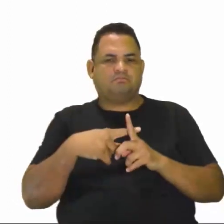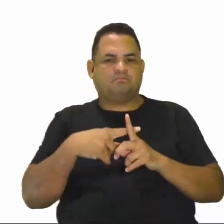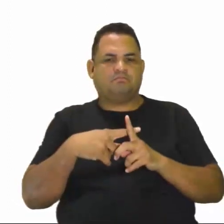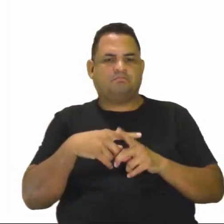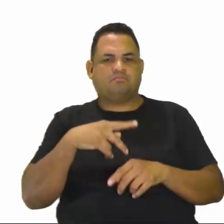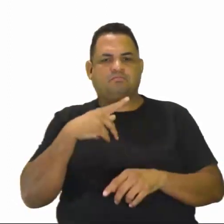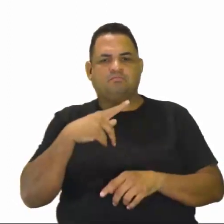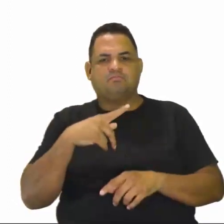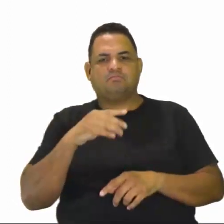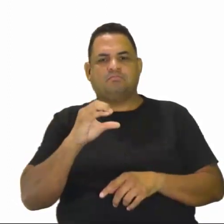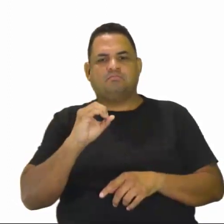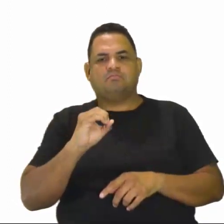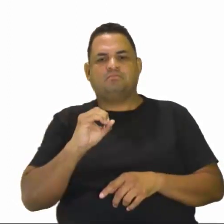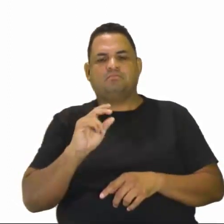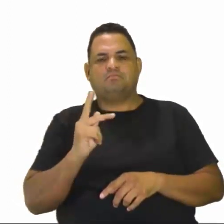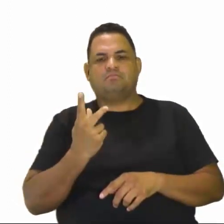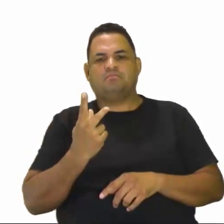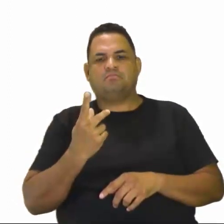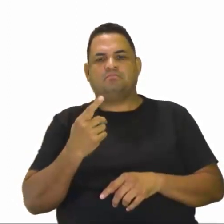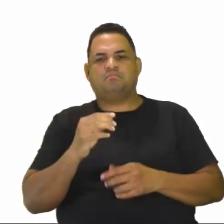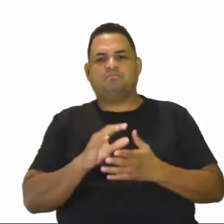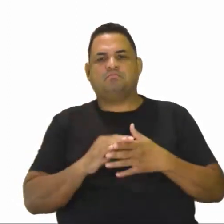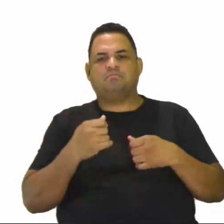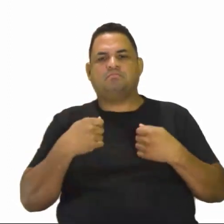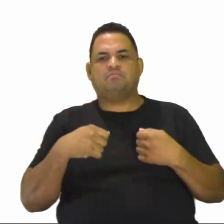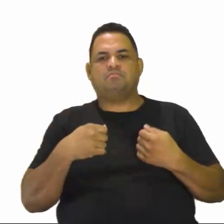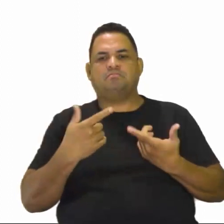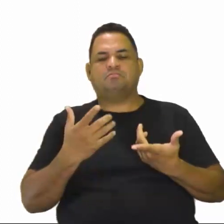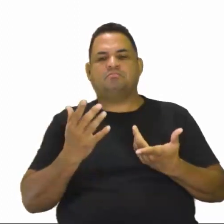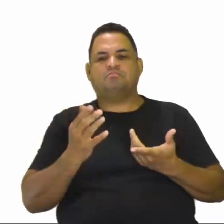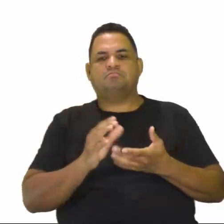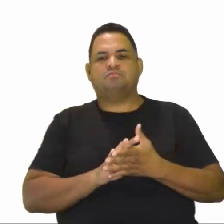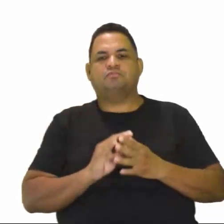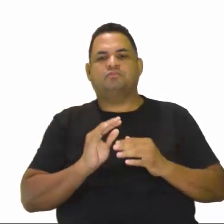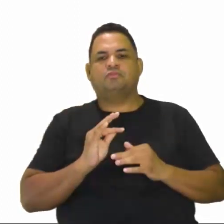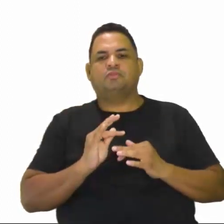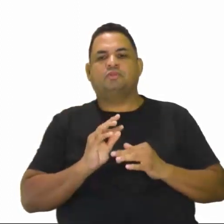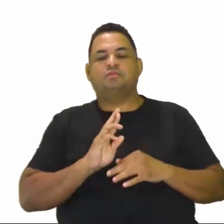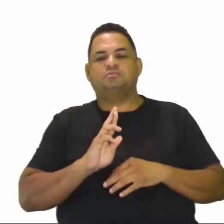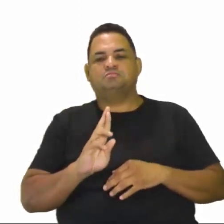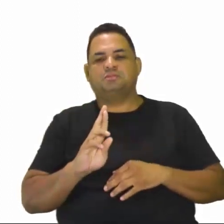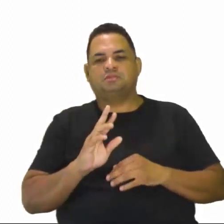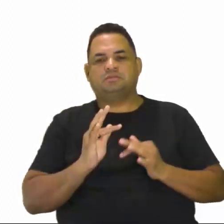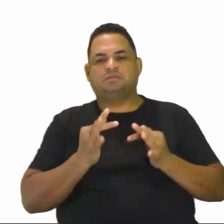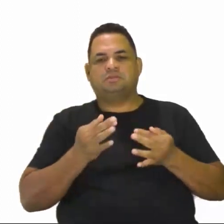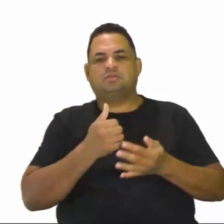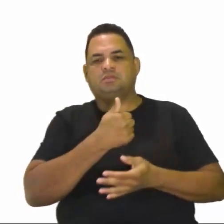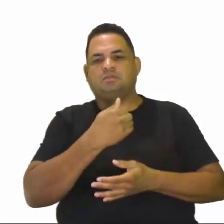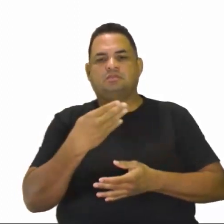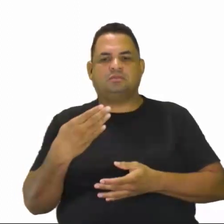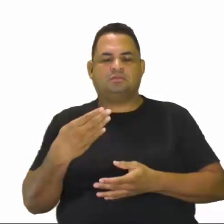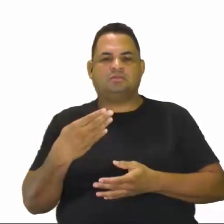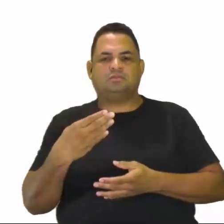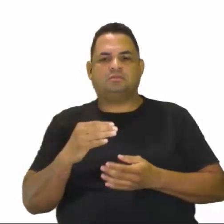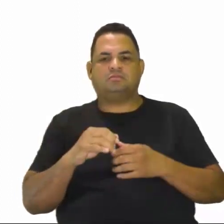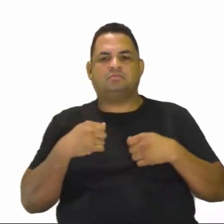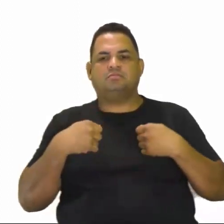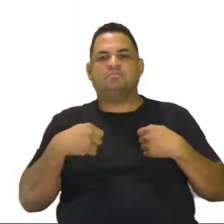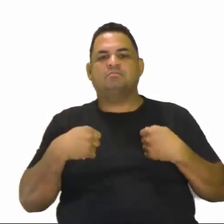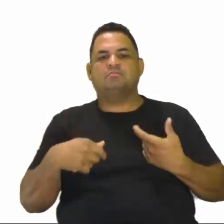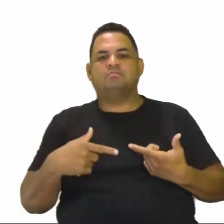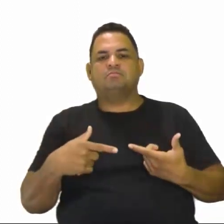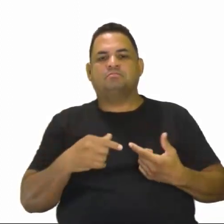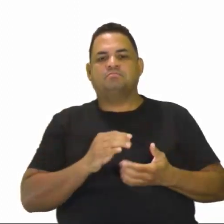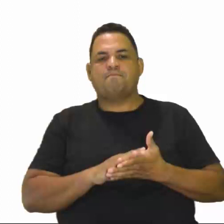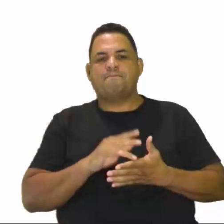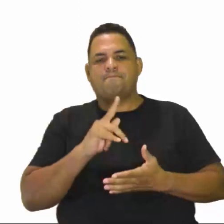mais o pOH tem que dar 14, não foi isso que a gente viu na aula? Se eu tenho que o meu